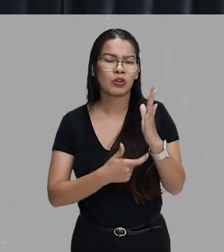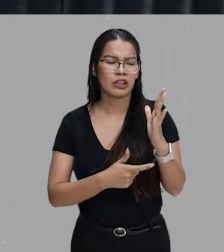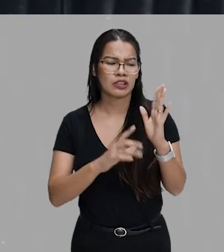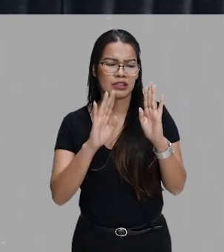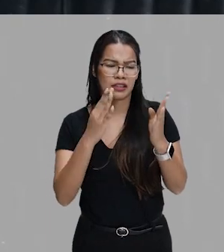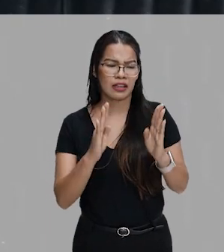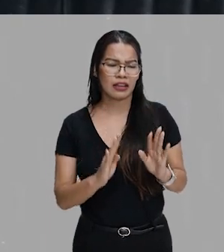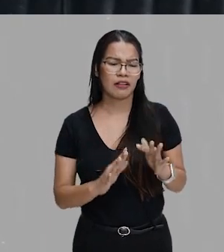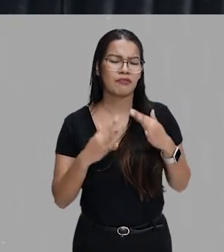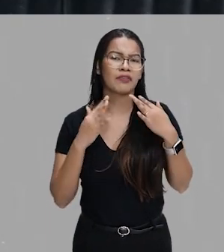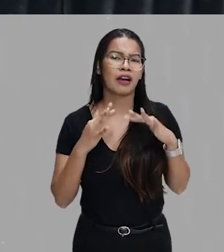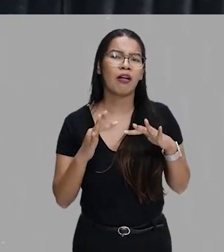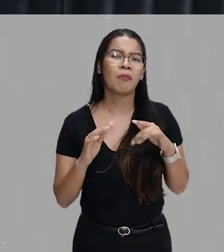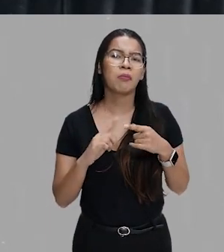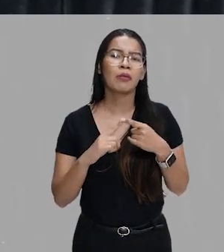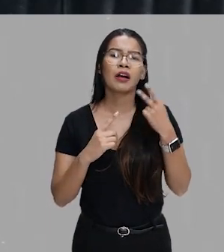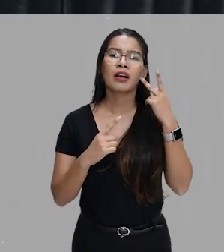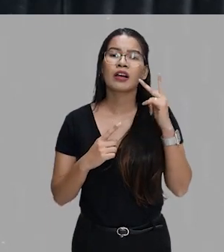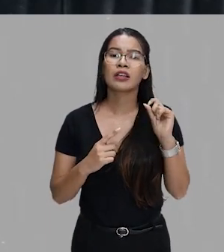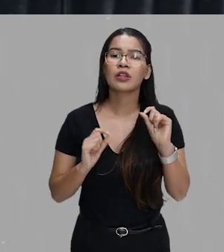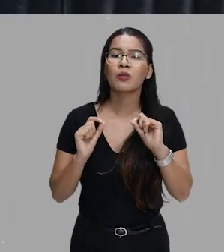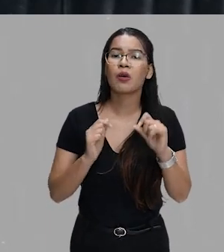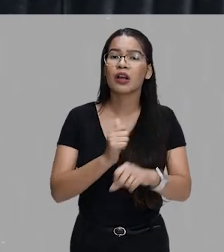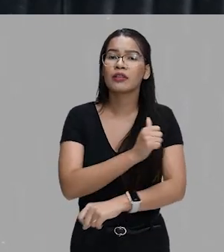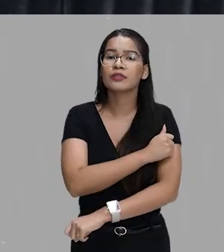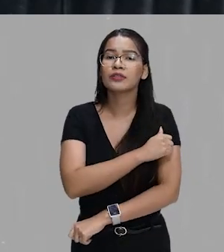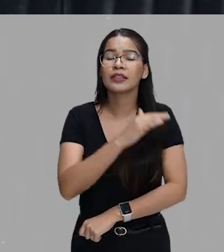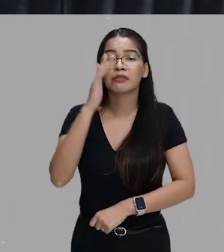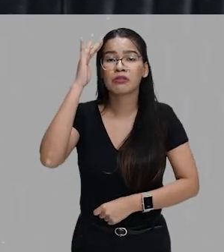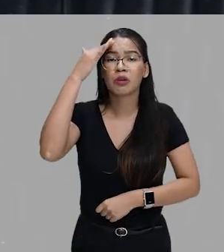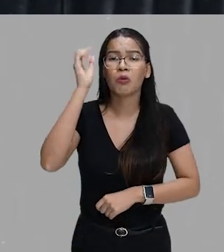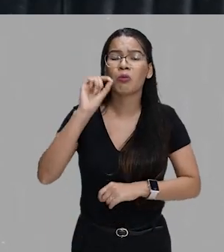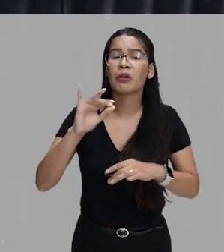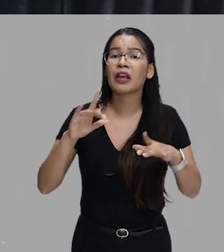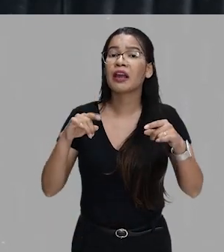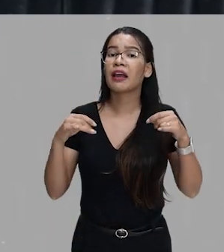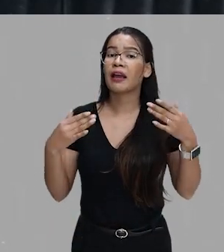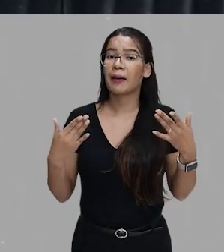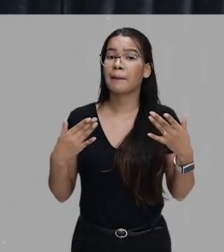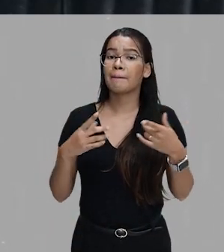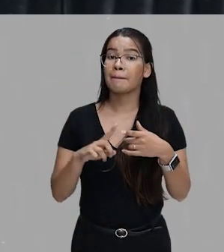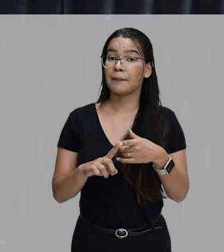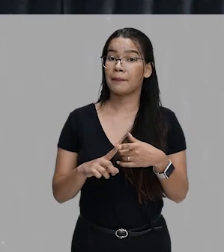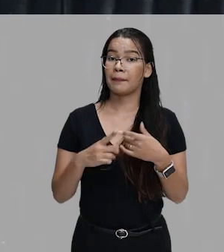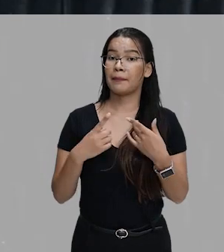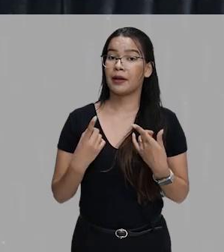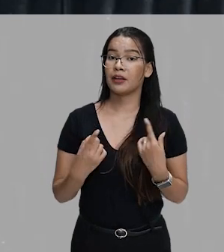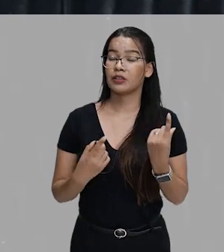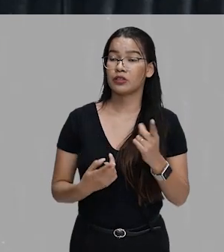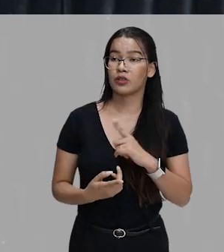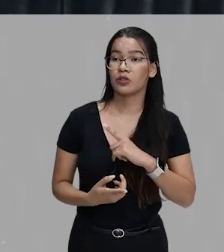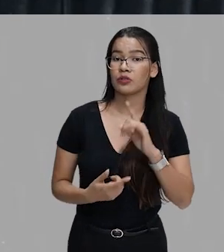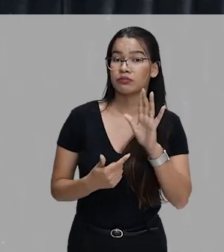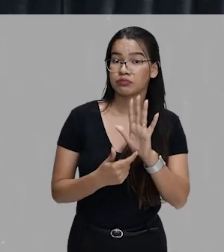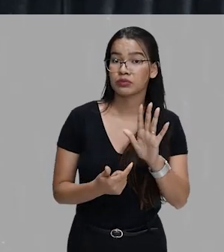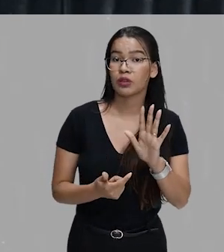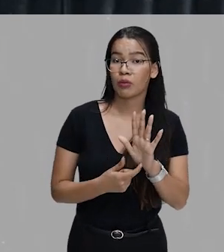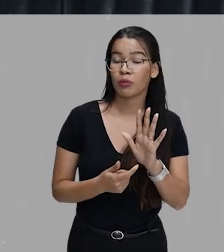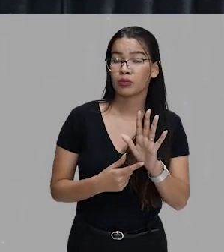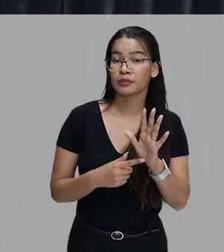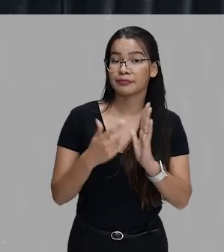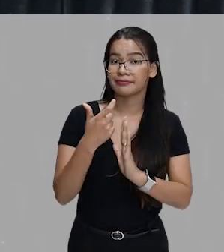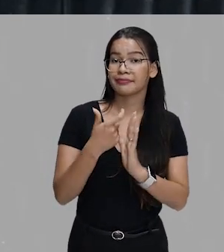aluno entenda o que é uma conjunção aditiva, o que é uma conjunção adversativa, enfim. Mas aqui a gente trouxe